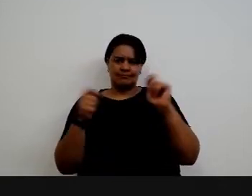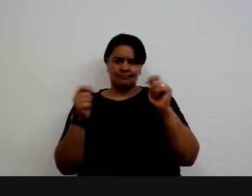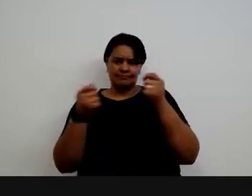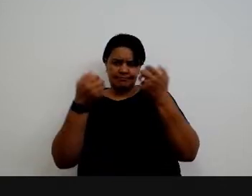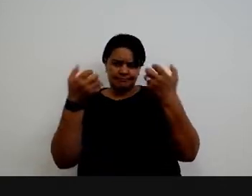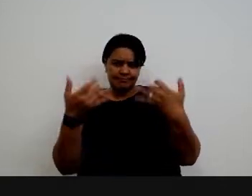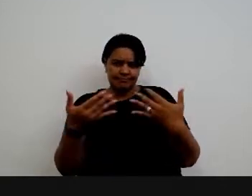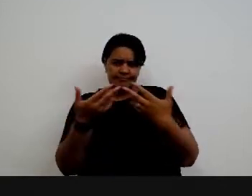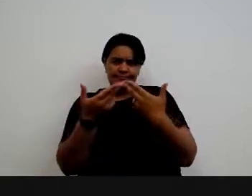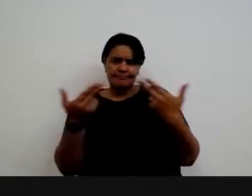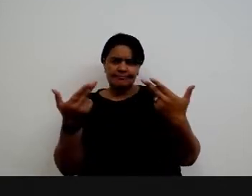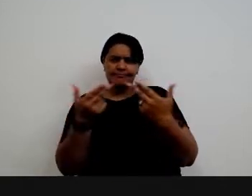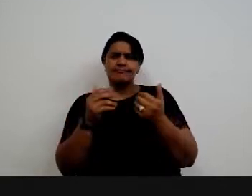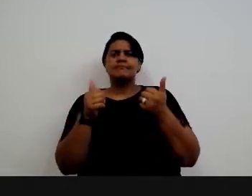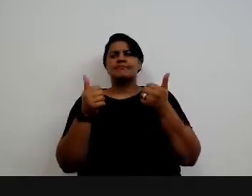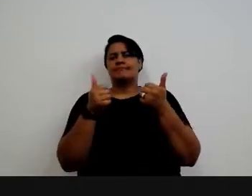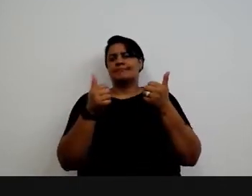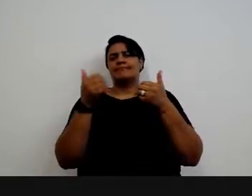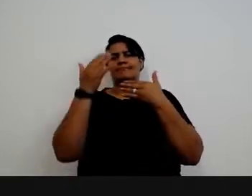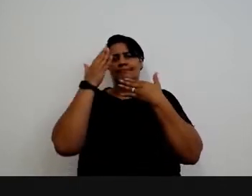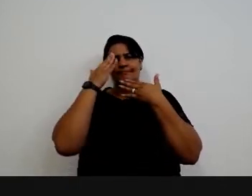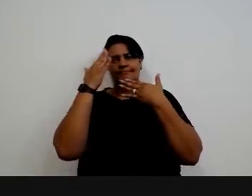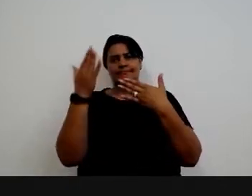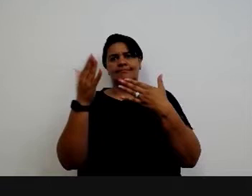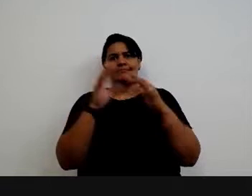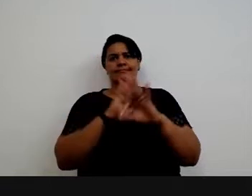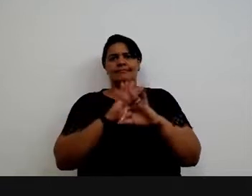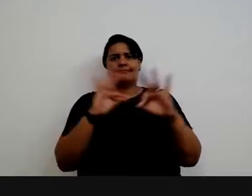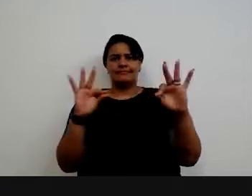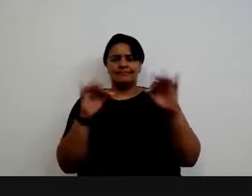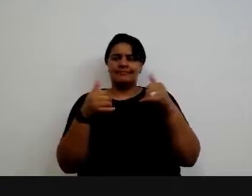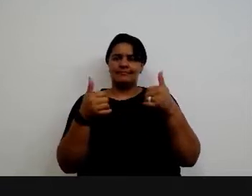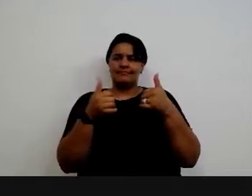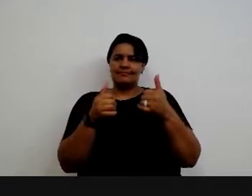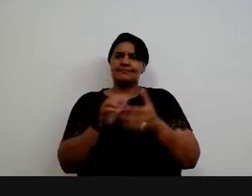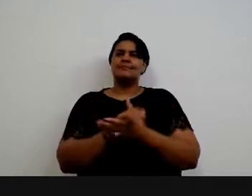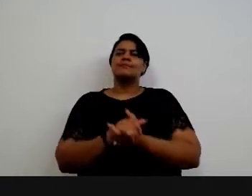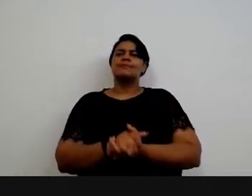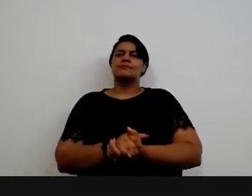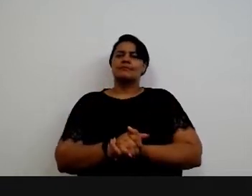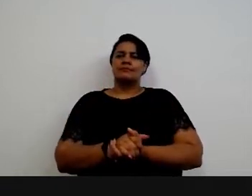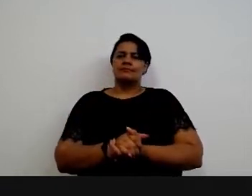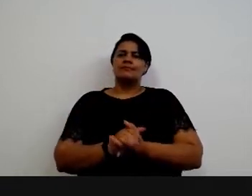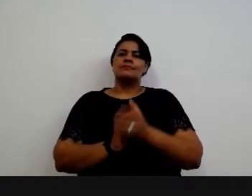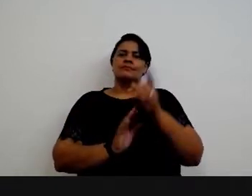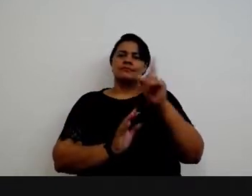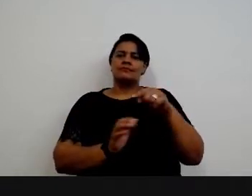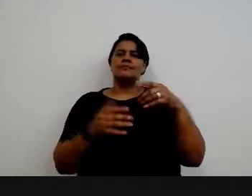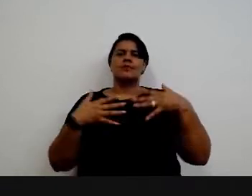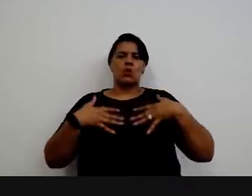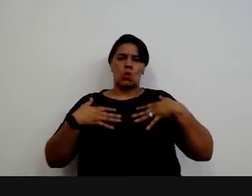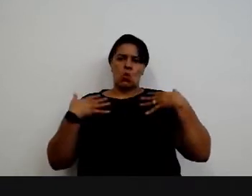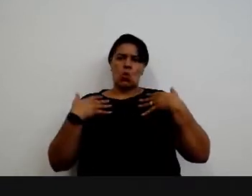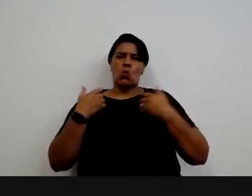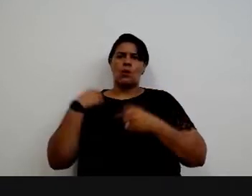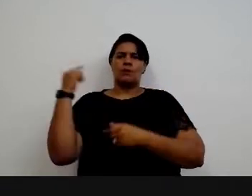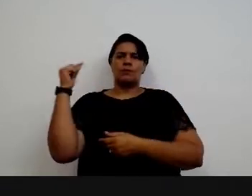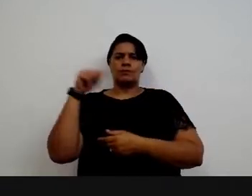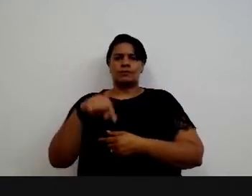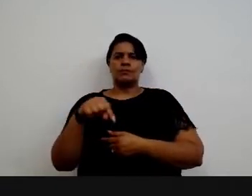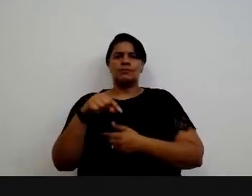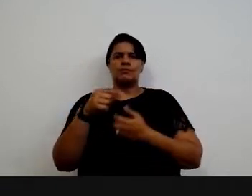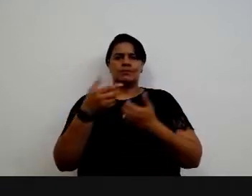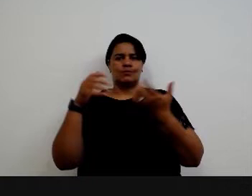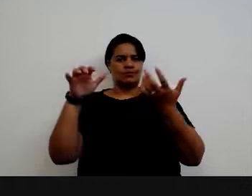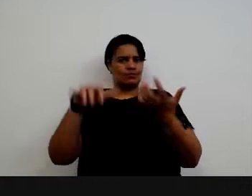quero agradecer. Aí as palavrinhas a gente vai trocando daqui a pouco, né? Mas agradecer muito, é uma honra poder estar aqui num